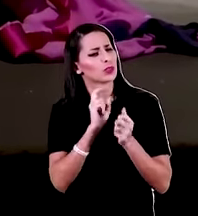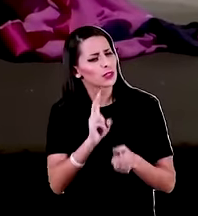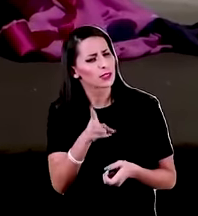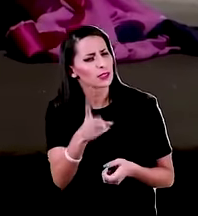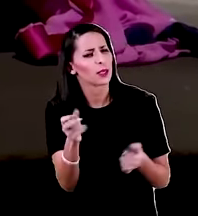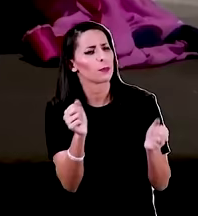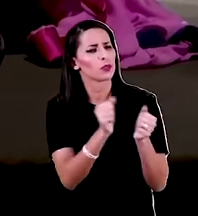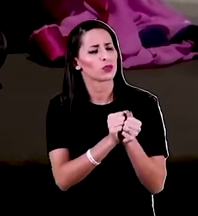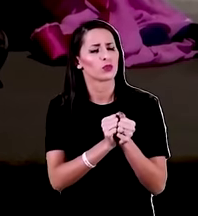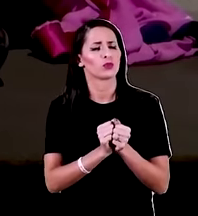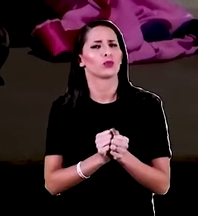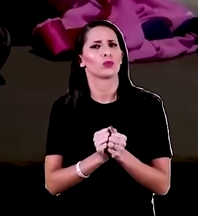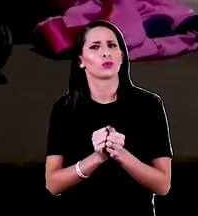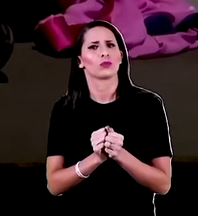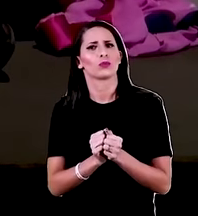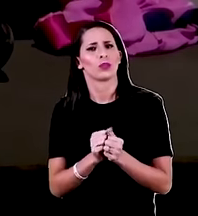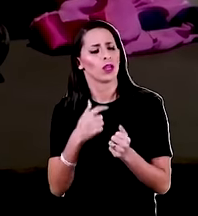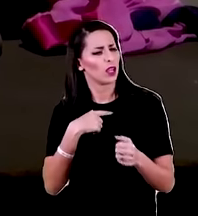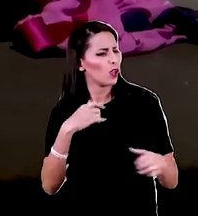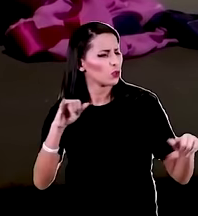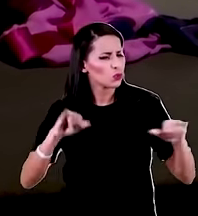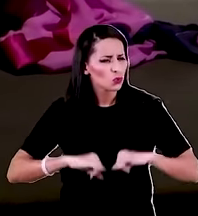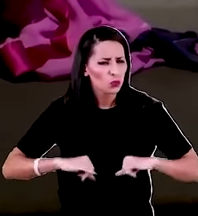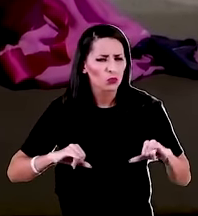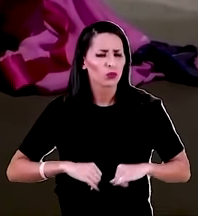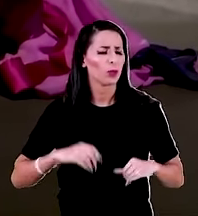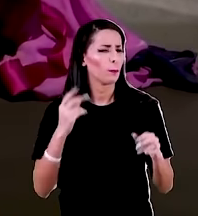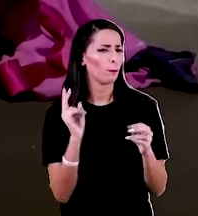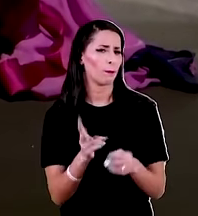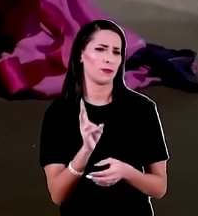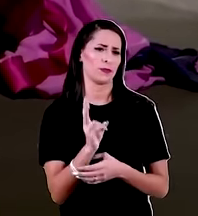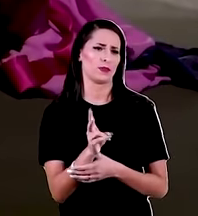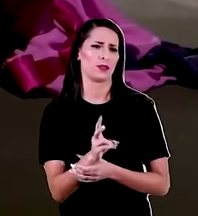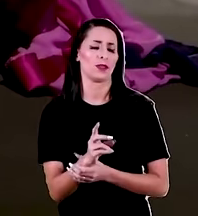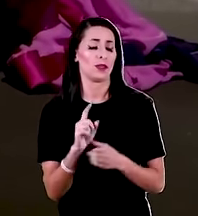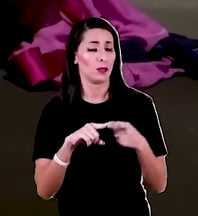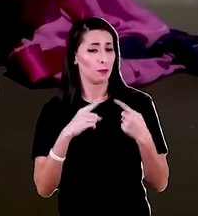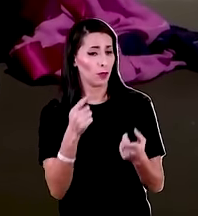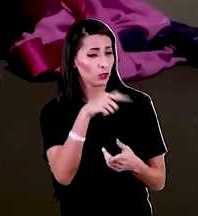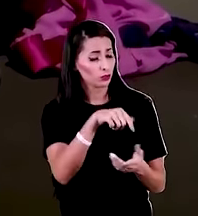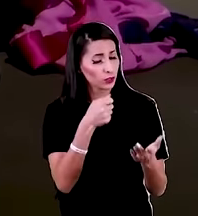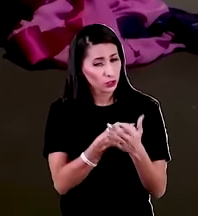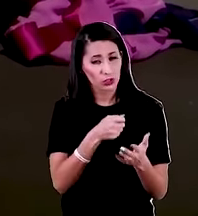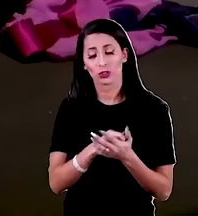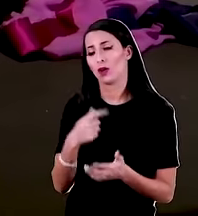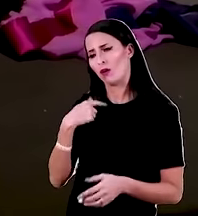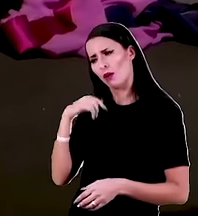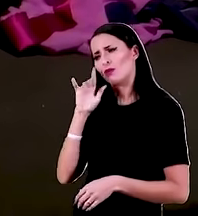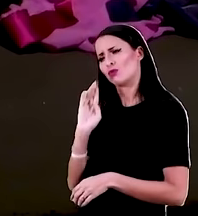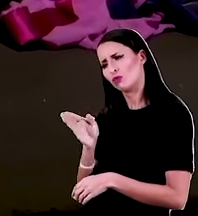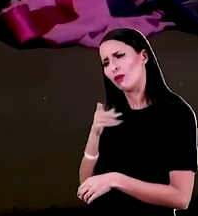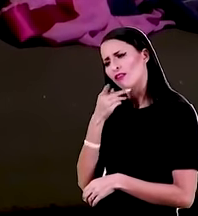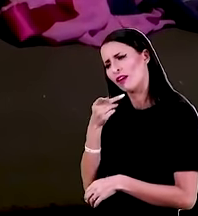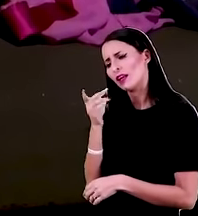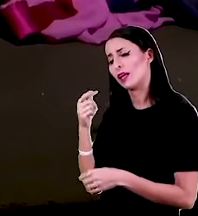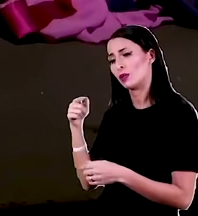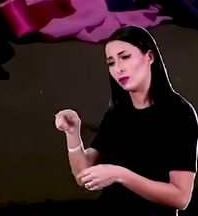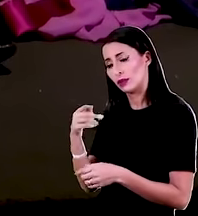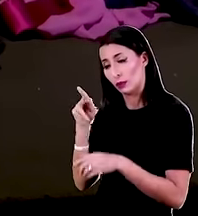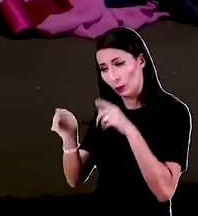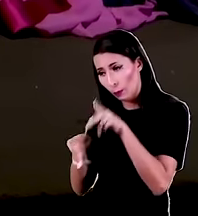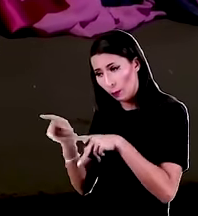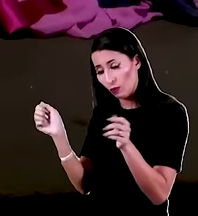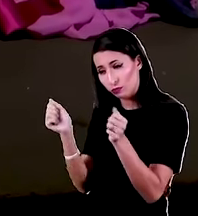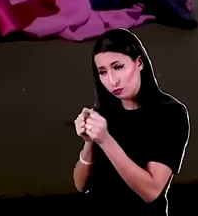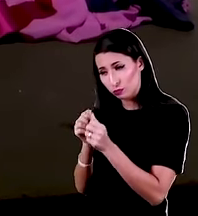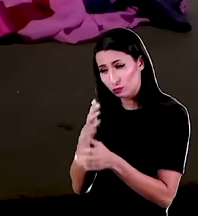apesar de toda a minha fraqueza. Eu já não disse a você que o seu povo é o meu povo e o seu Deus é o meu